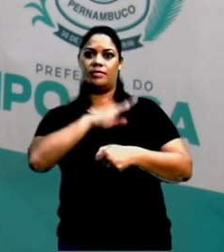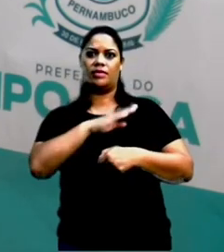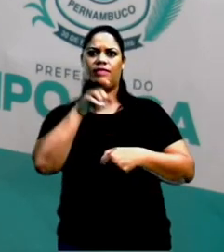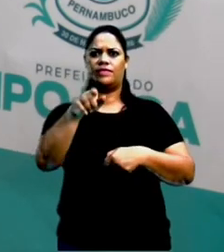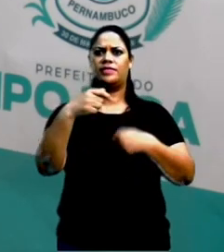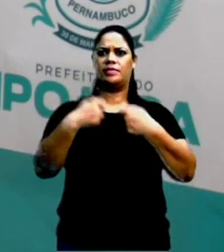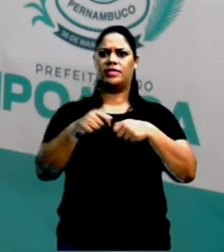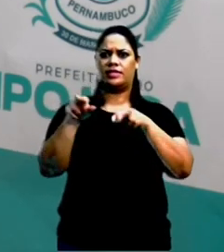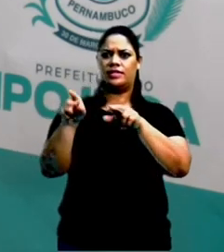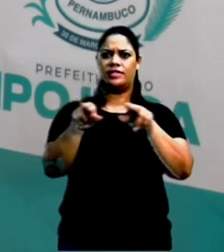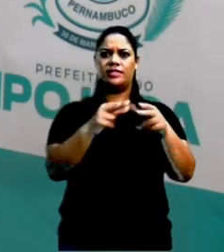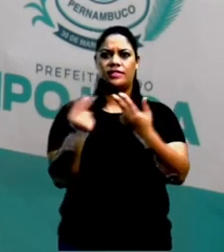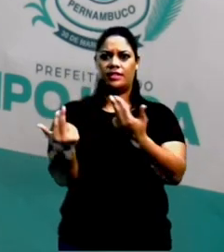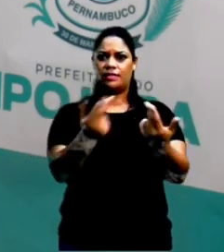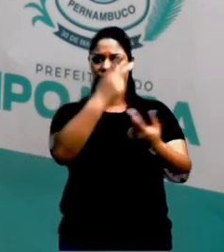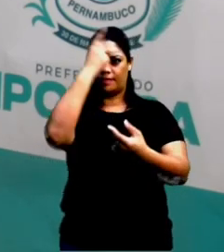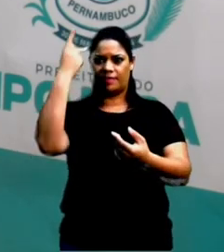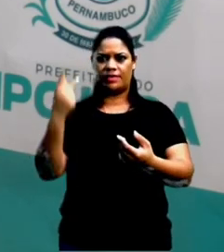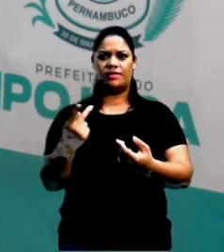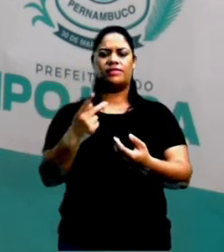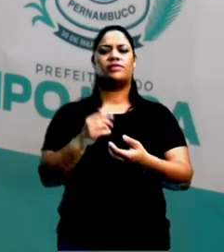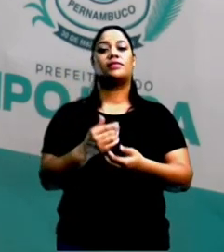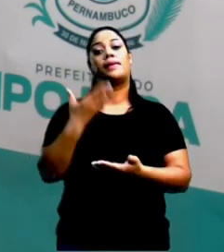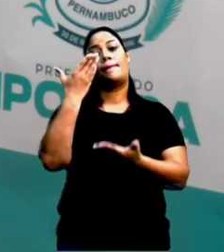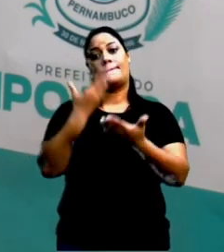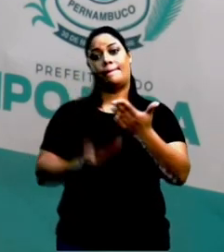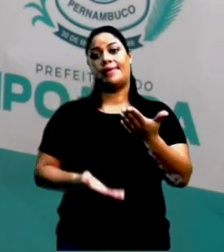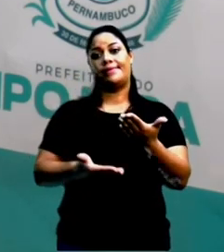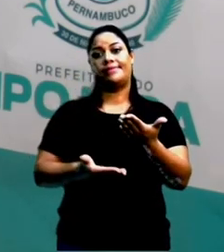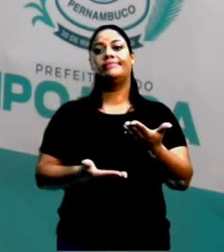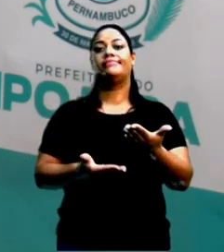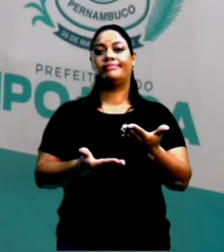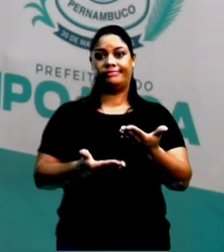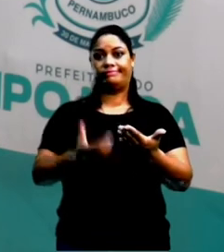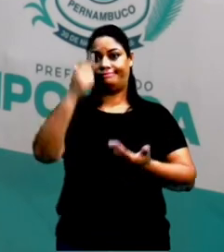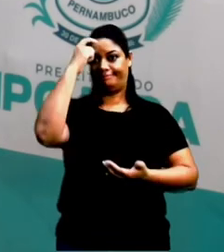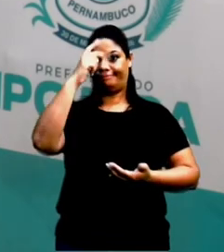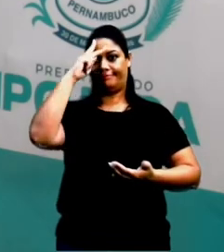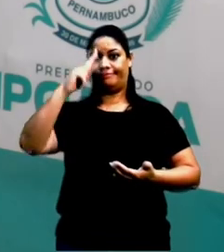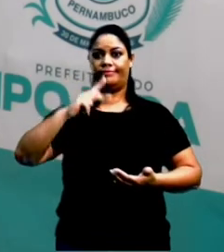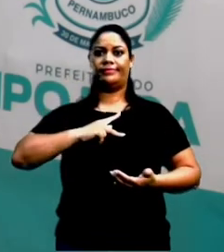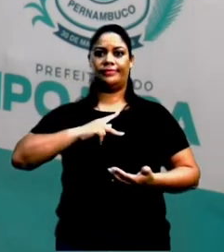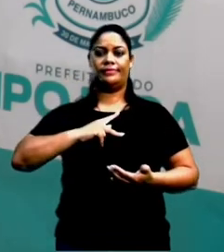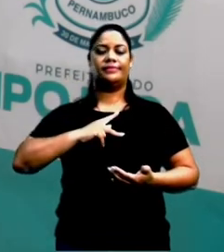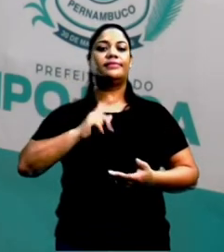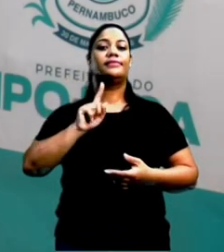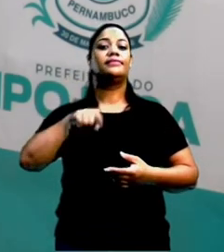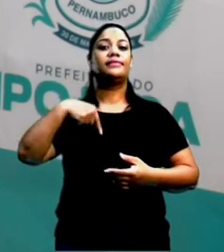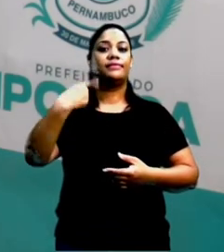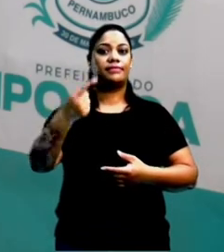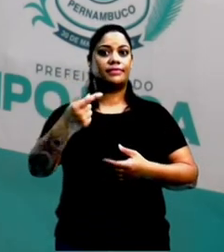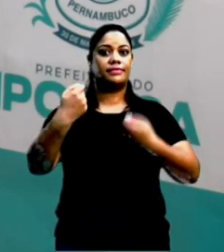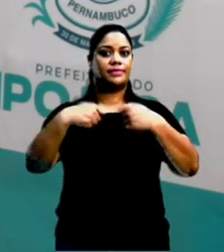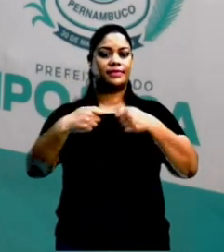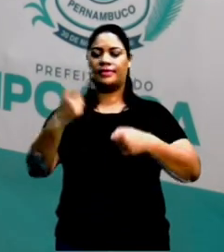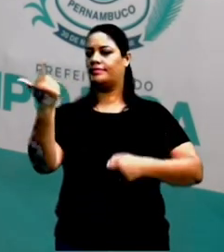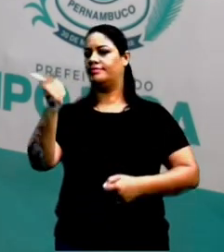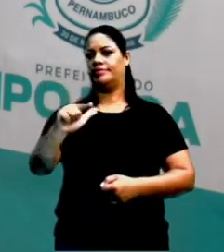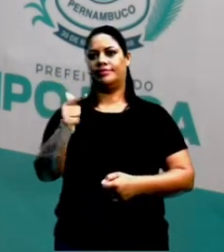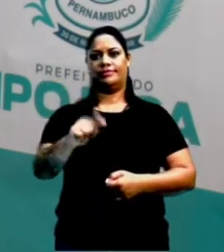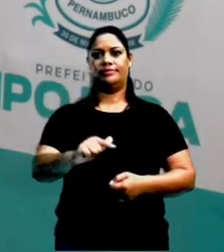ser igual ao outro. Você às vezes perde sua identidade e quando você precisar lá na frente, não vai ter. Não é